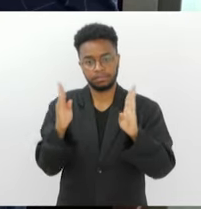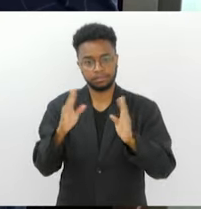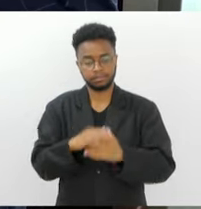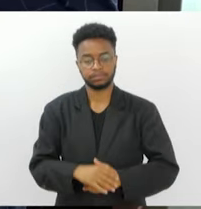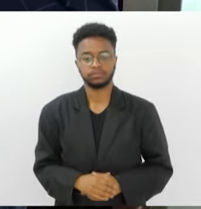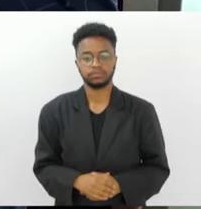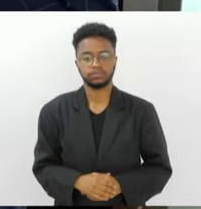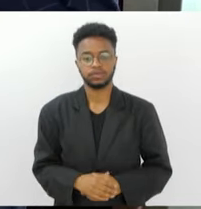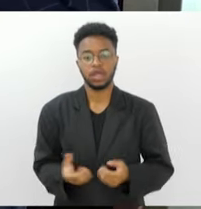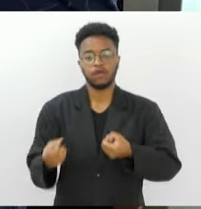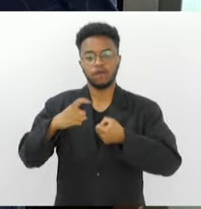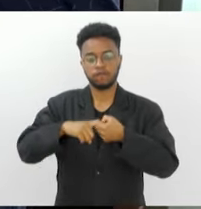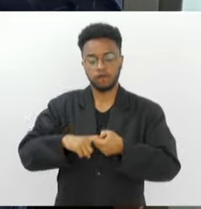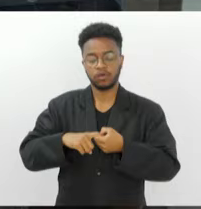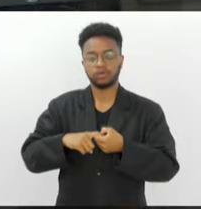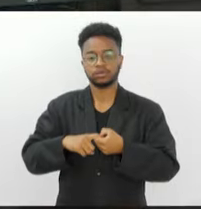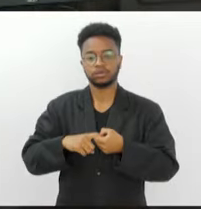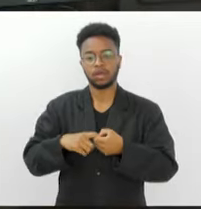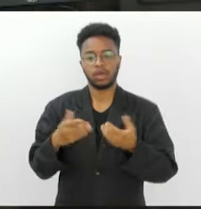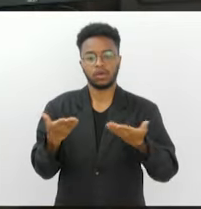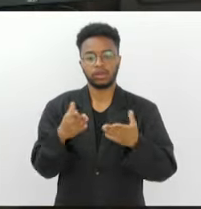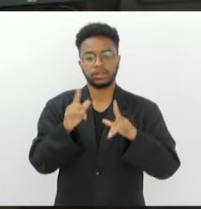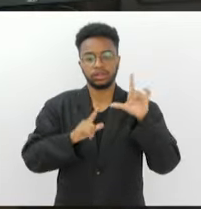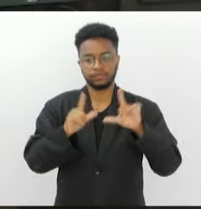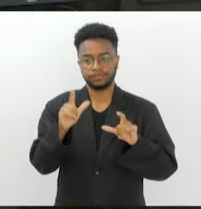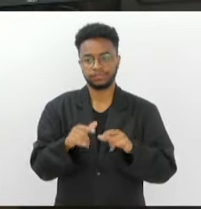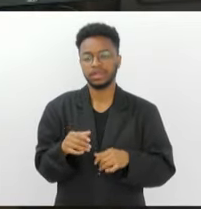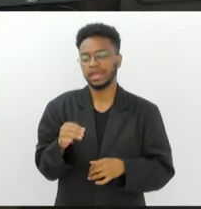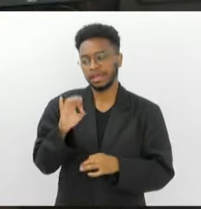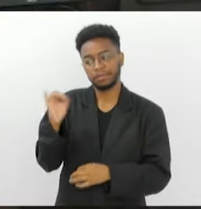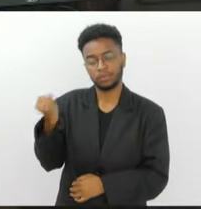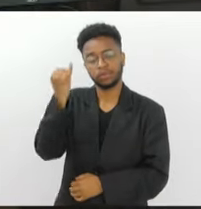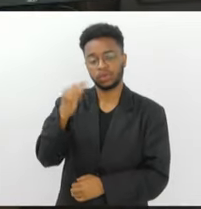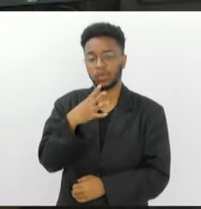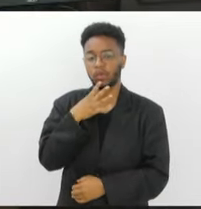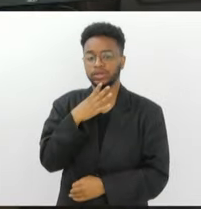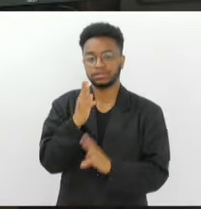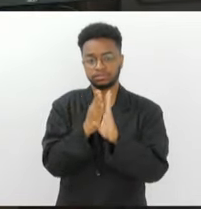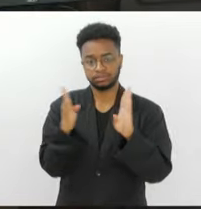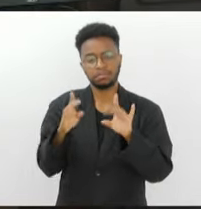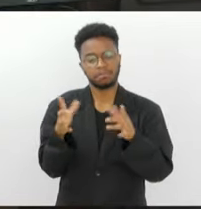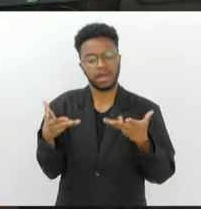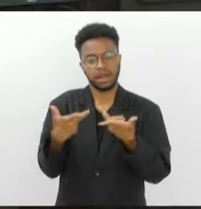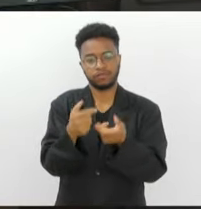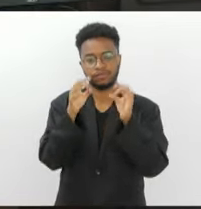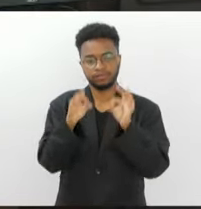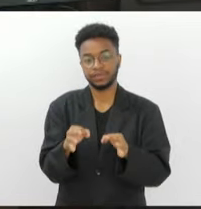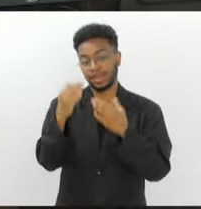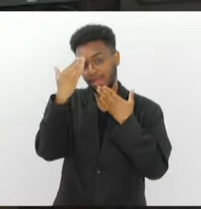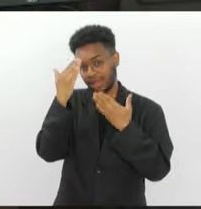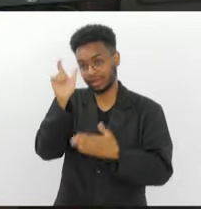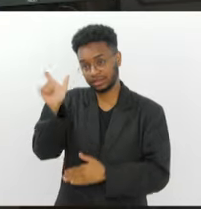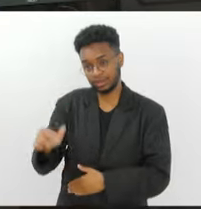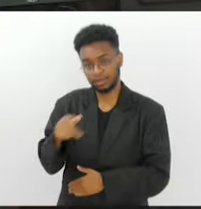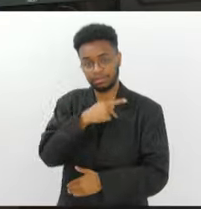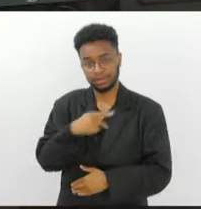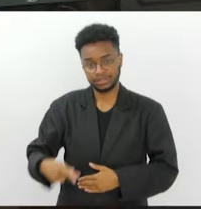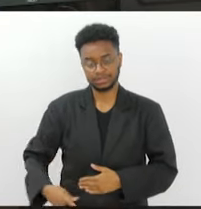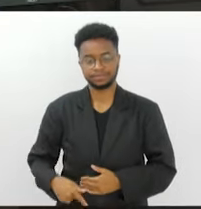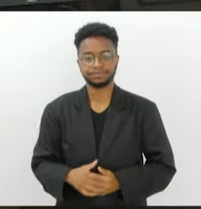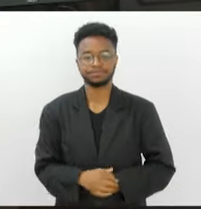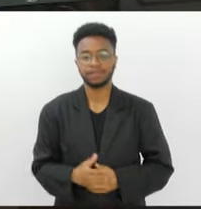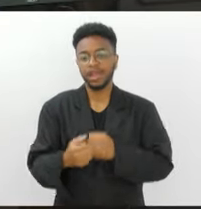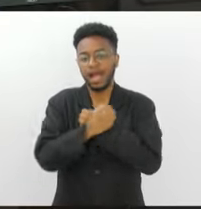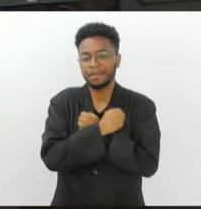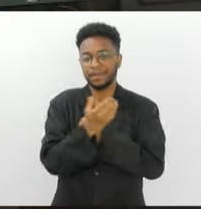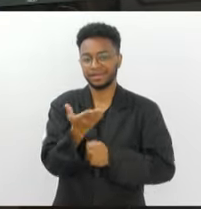visiguia@bn.gov.br. Volto com você no estúdio. Valeu, PV. Vale a pena conhecer a biblioteca. É maravilhosa. Agradece aí ao presidente da biblioteca. Um